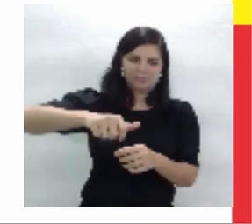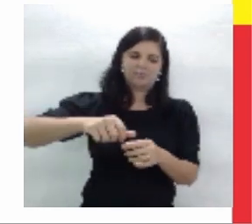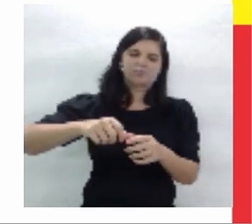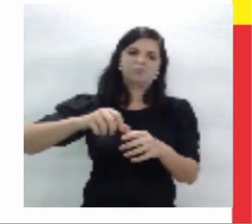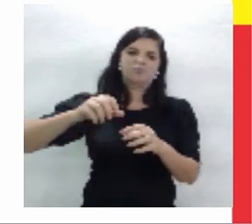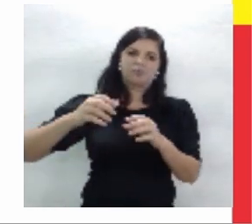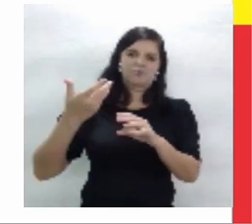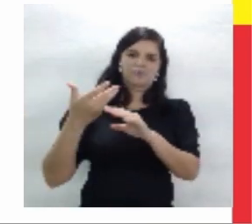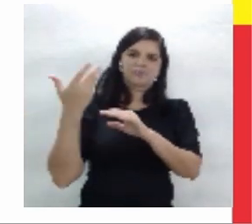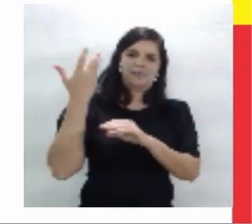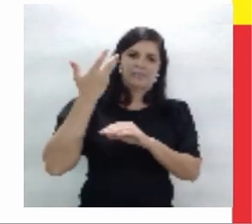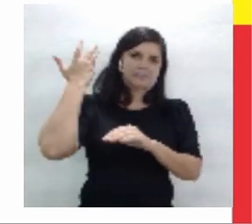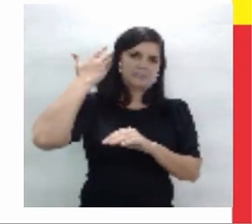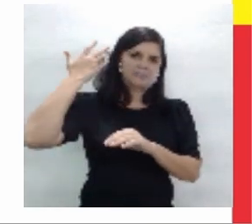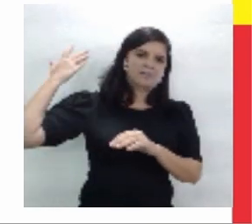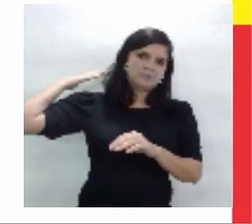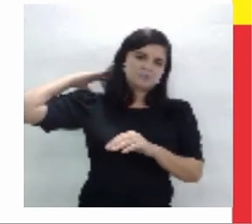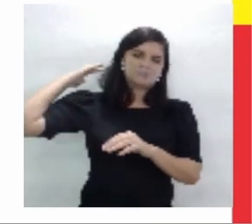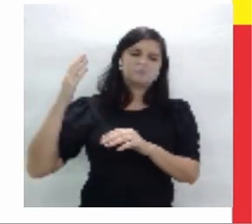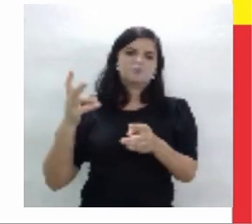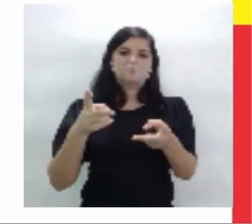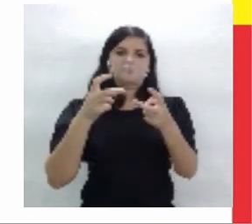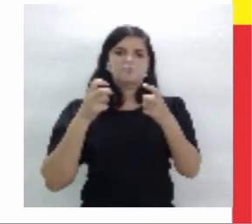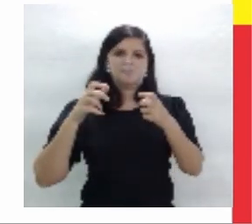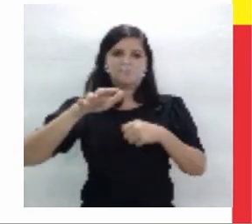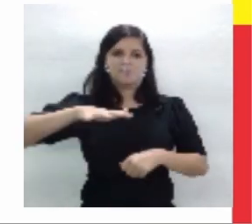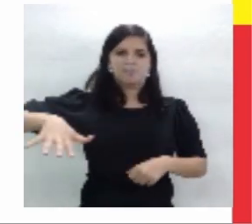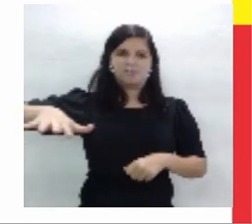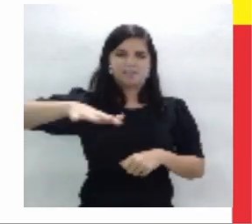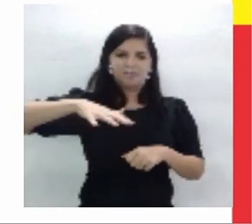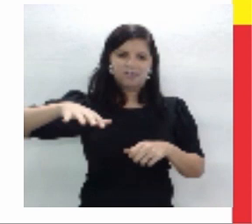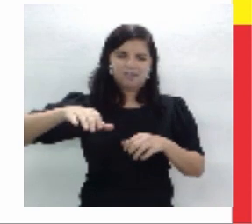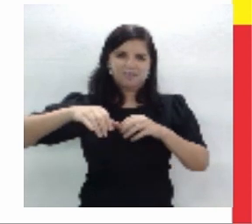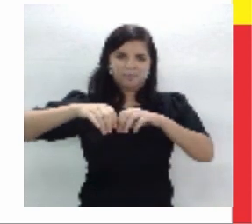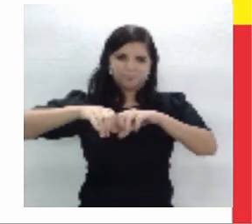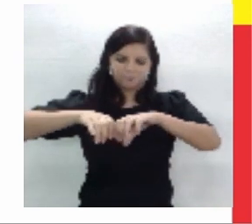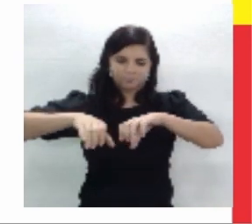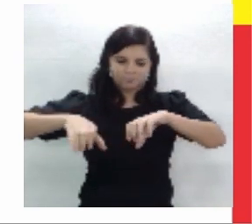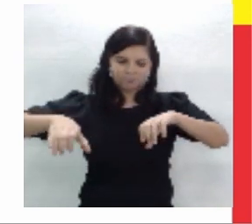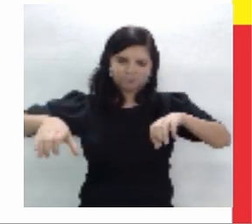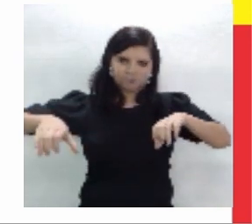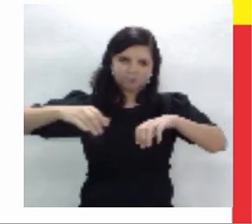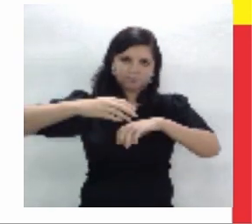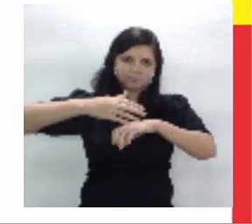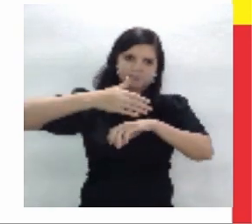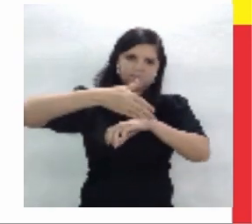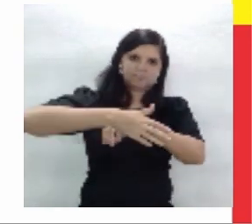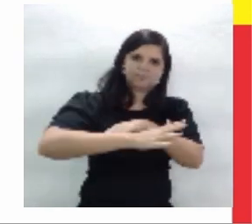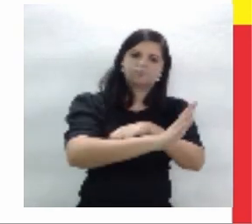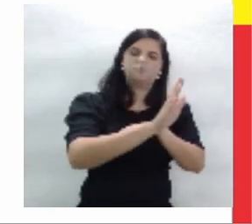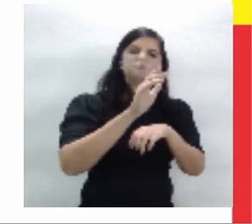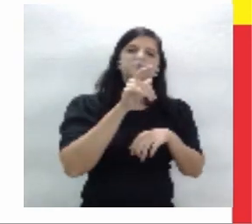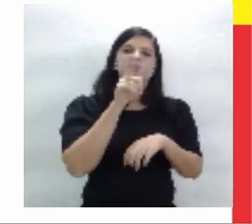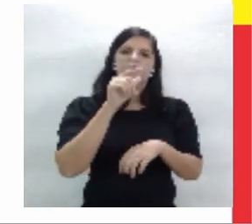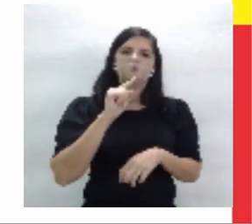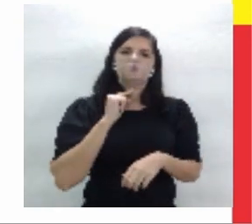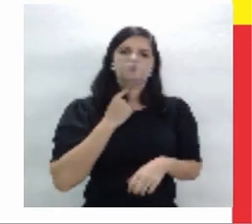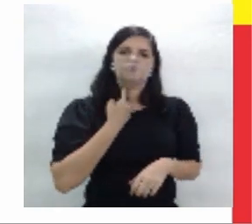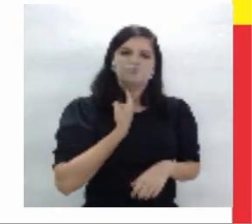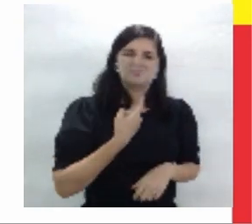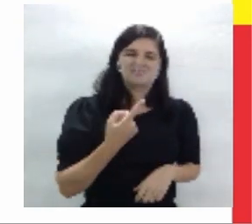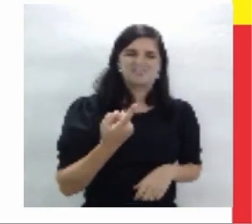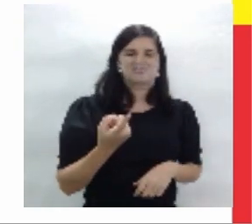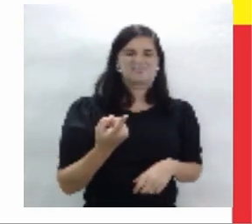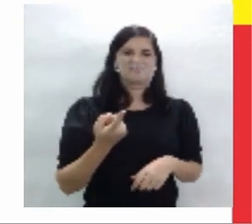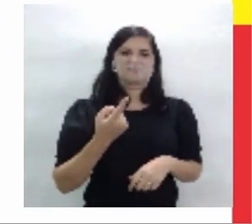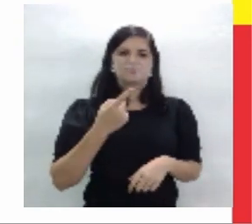fundo dessa imagem vocês observam uma área de canal, uma área imprópria com águas sujas, tá?